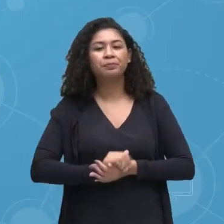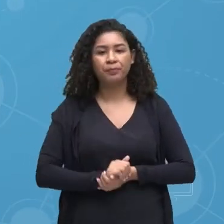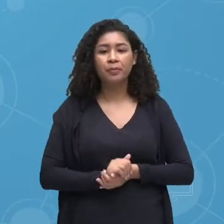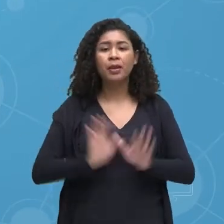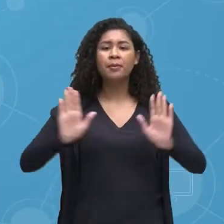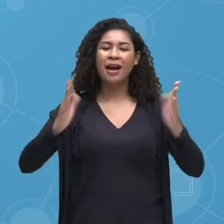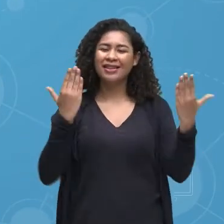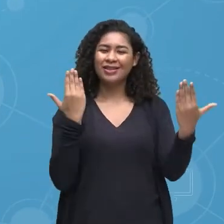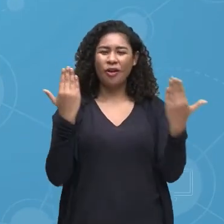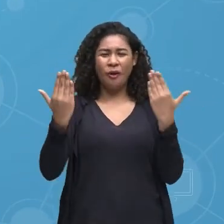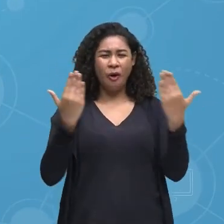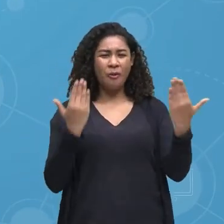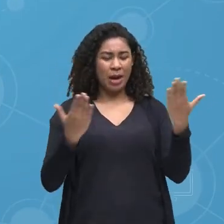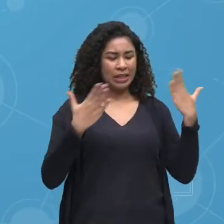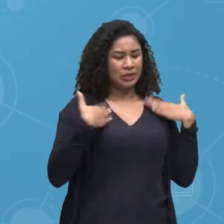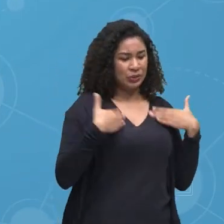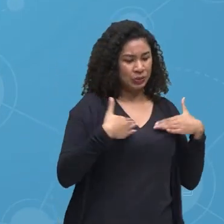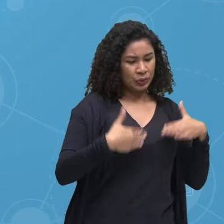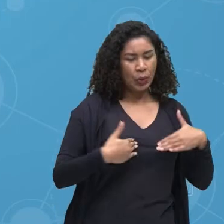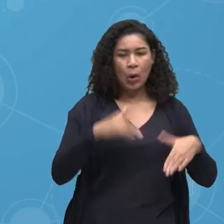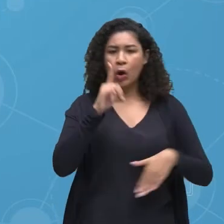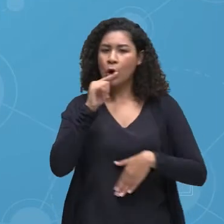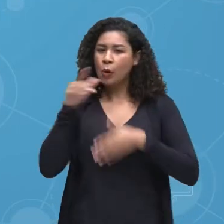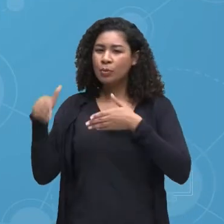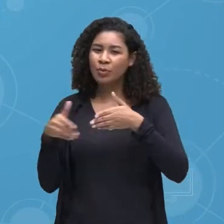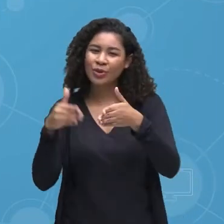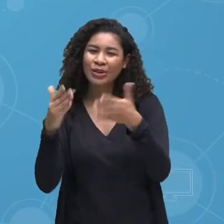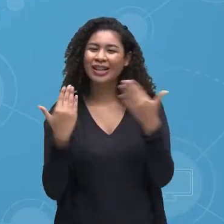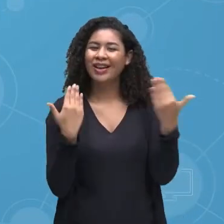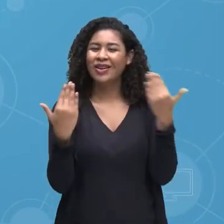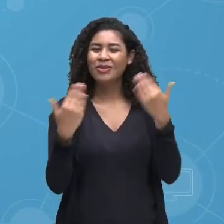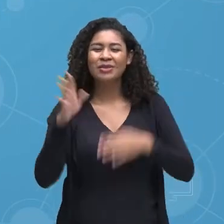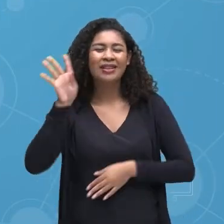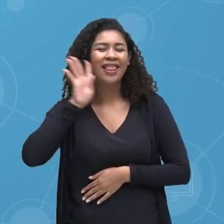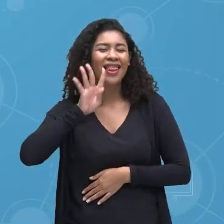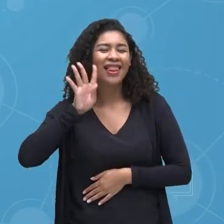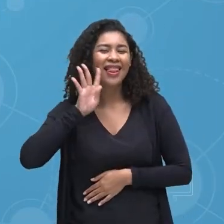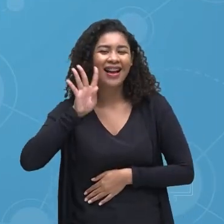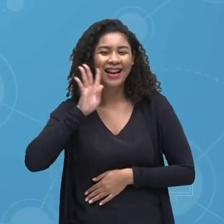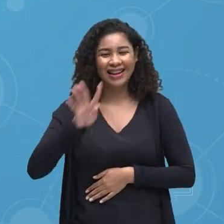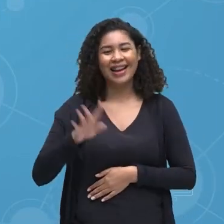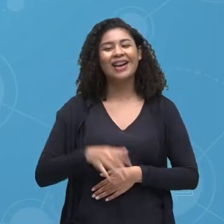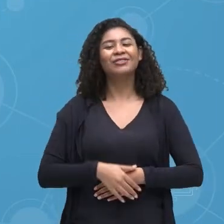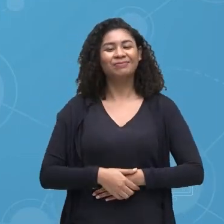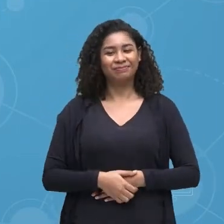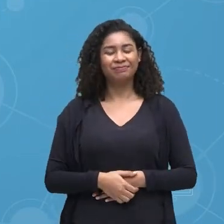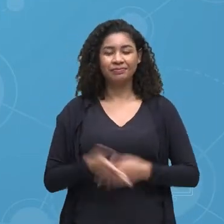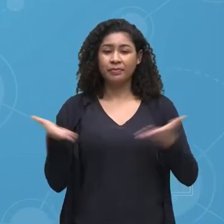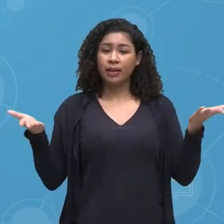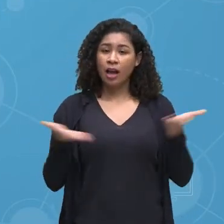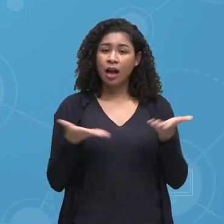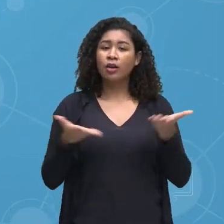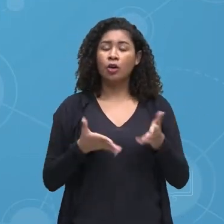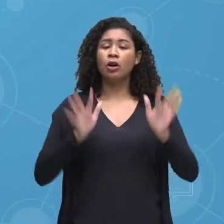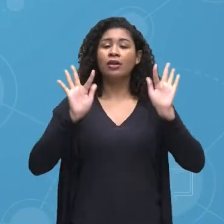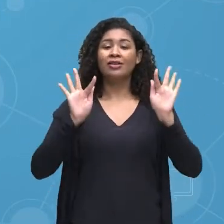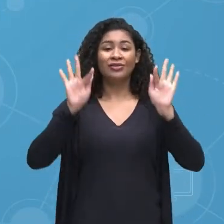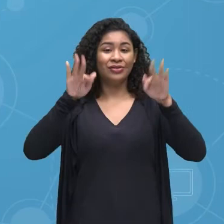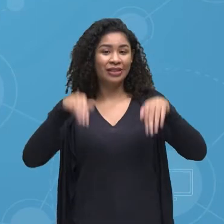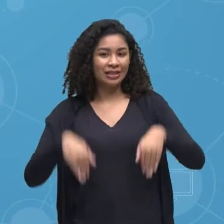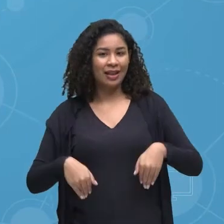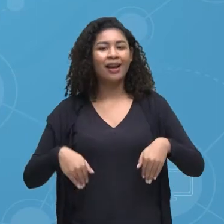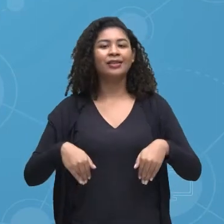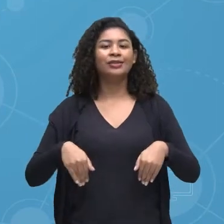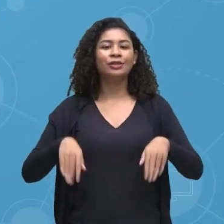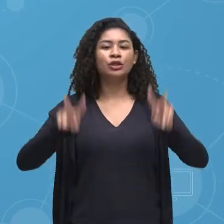os rios, né, que não deixam de ter vida também. Muito legal esse vídeo. Bom, concluímos aqui para falarmos de